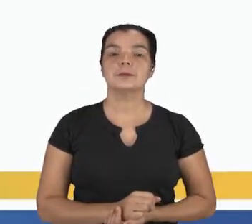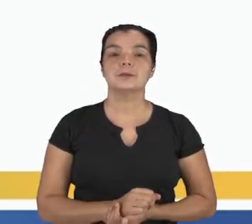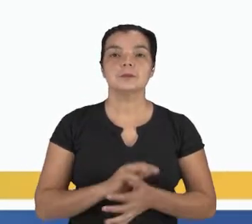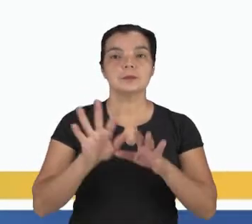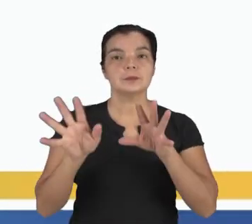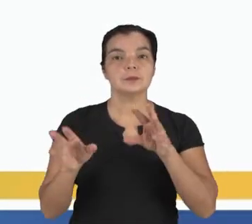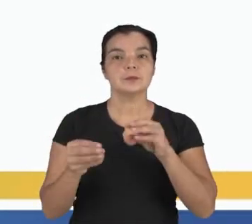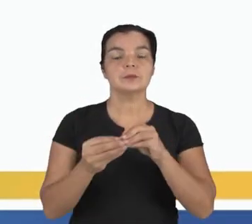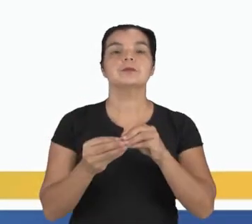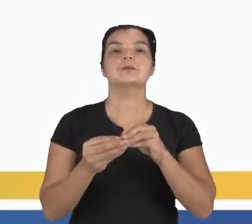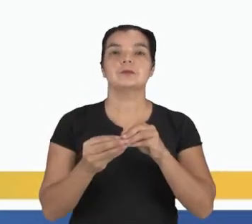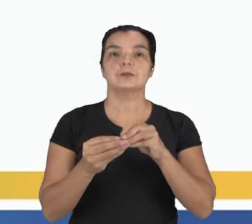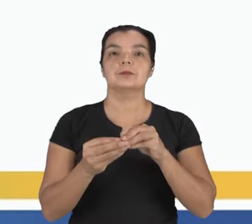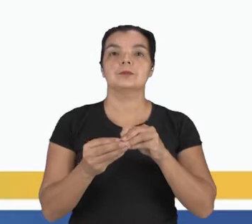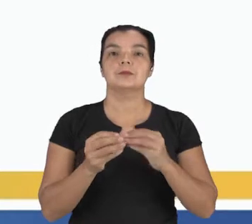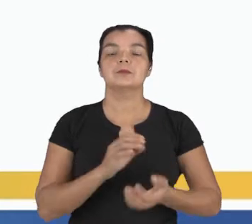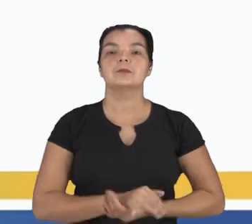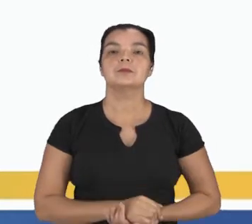simplifica.